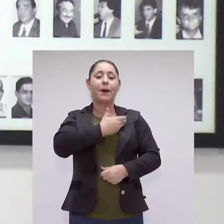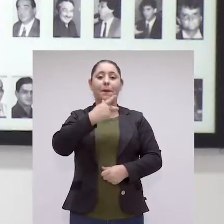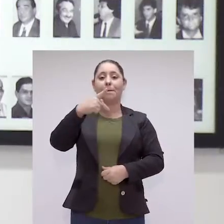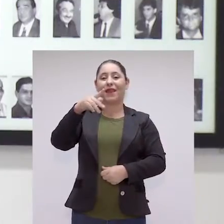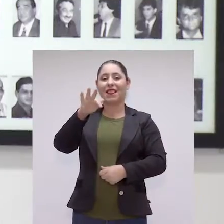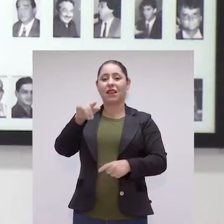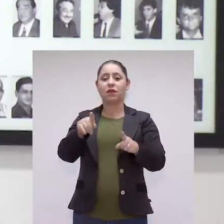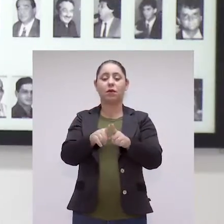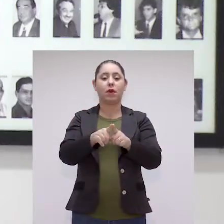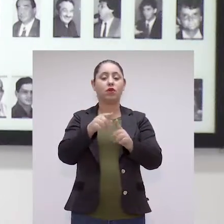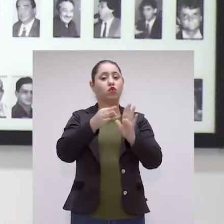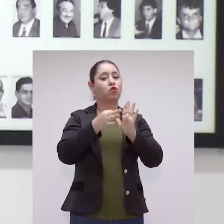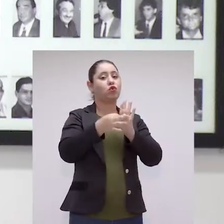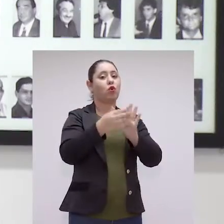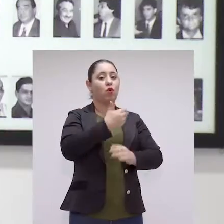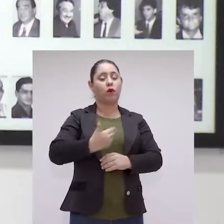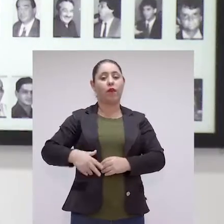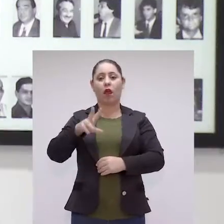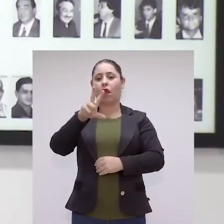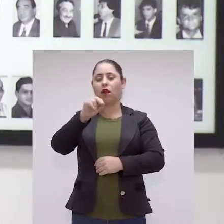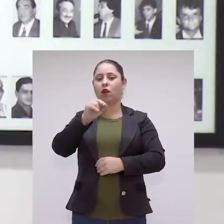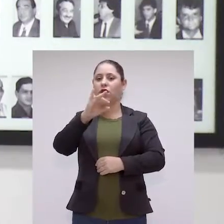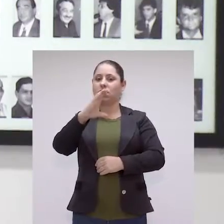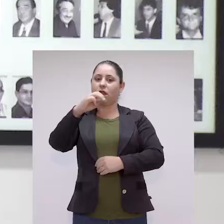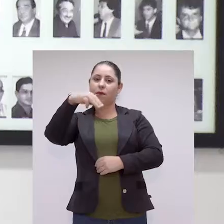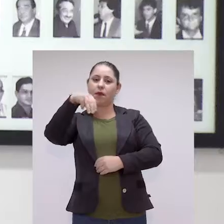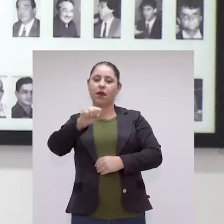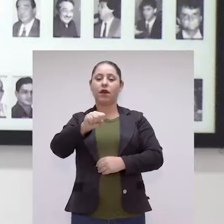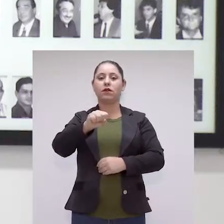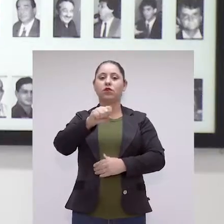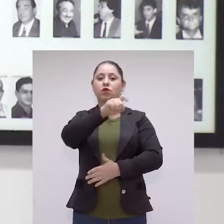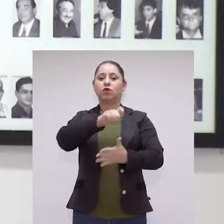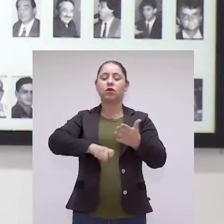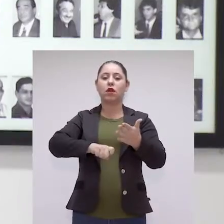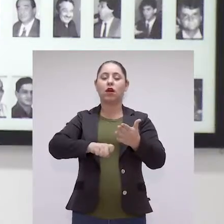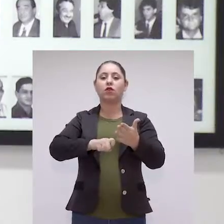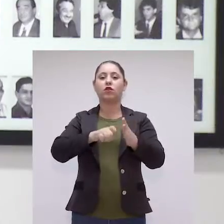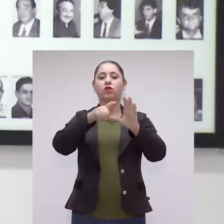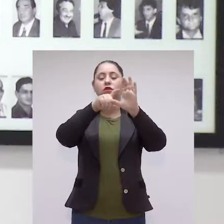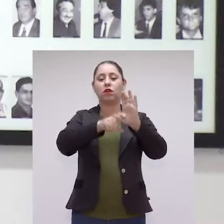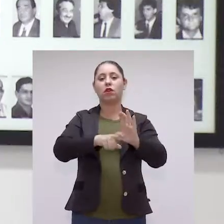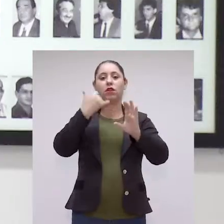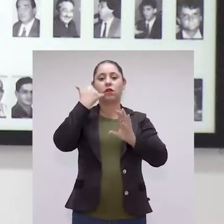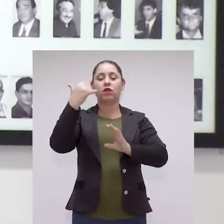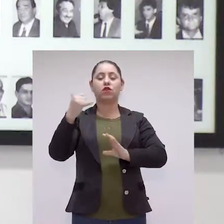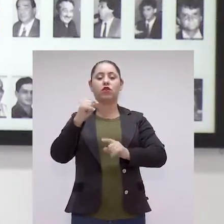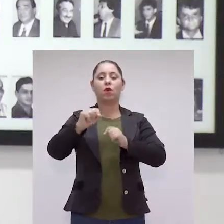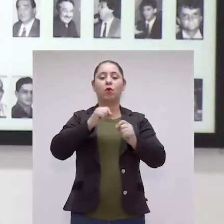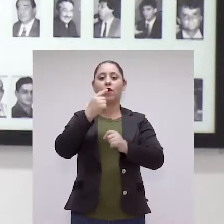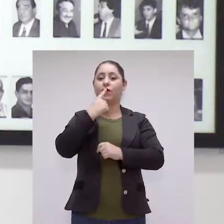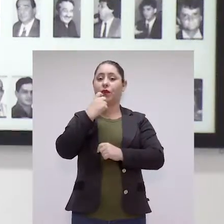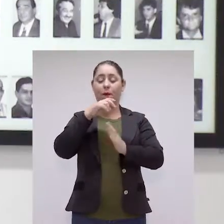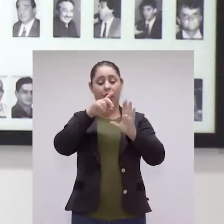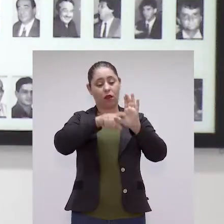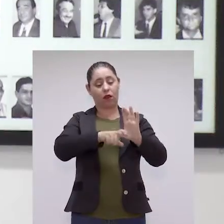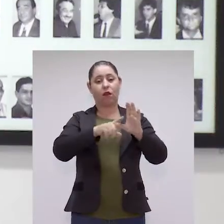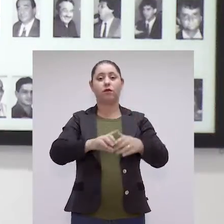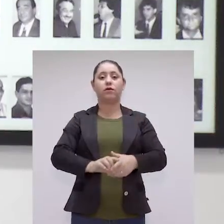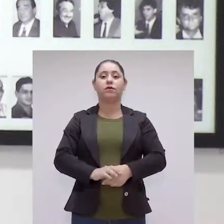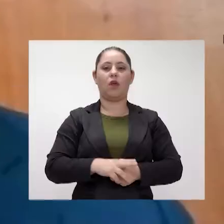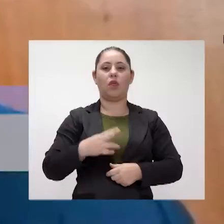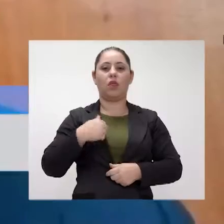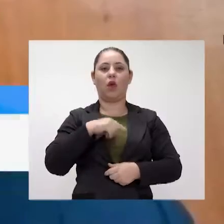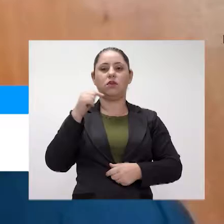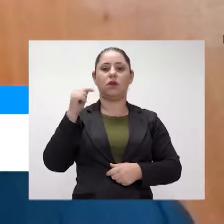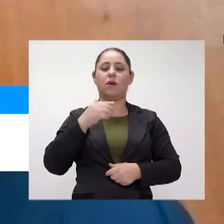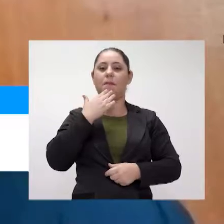partido de Kemp, sugeriu ao governo que não cobre ICMS sobre a taxa extra de energia provocada pela bandeira